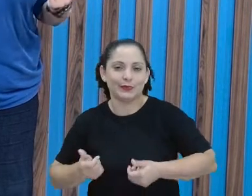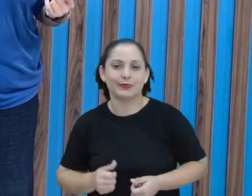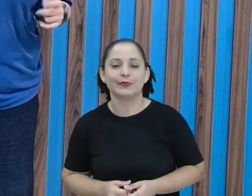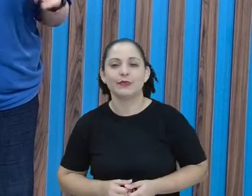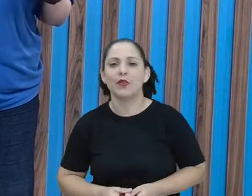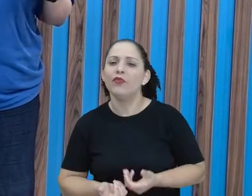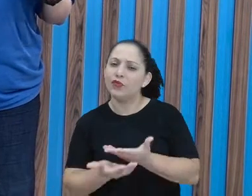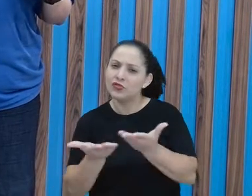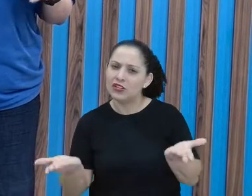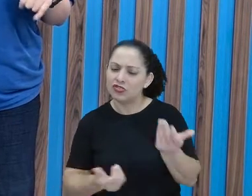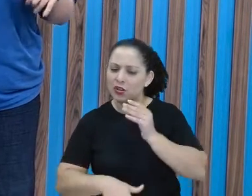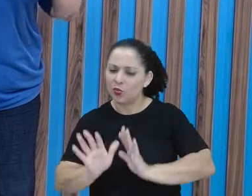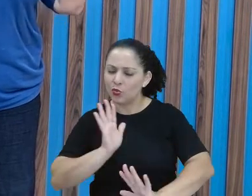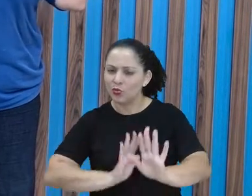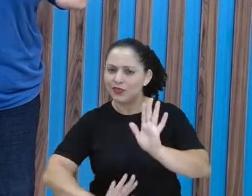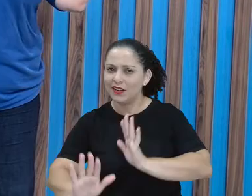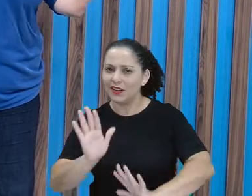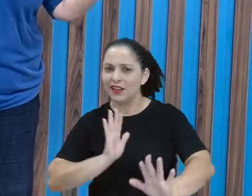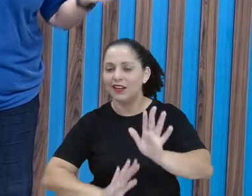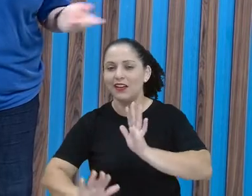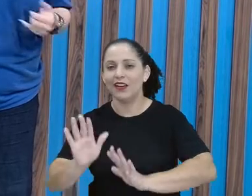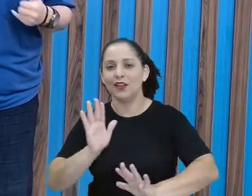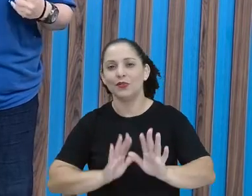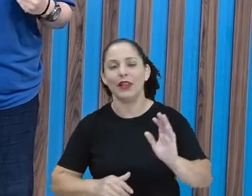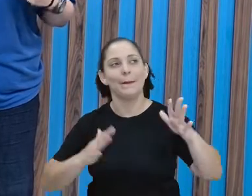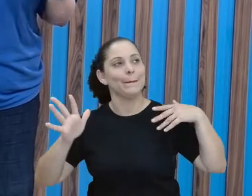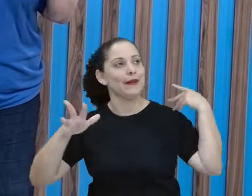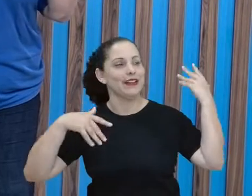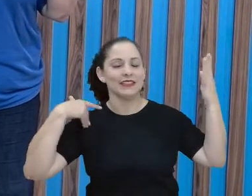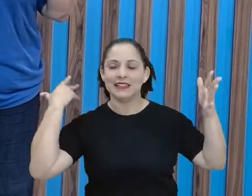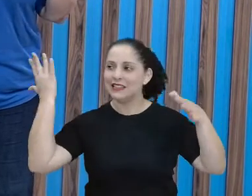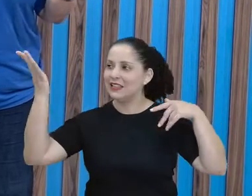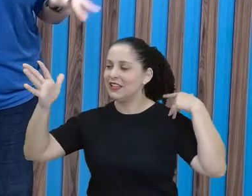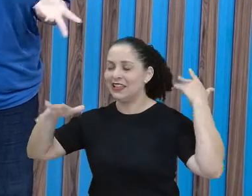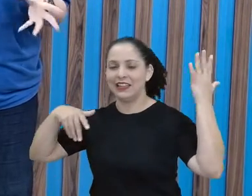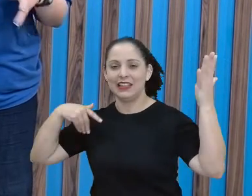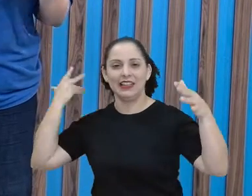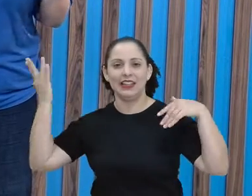Tomem cuidado, assim, se forem fazer um passeio, né? Tá